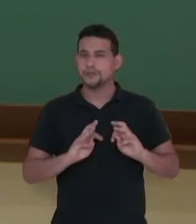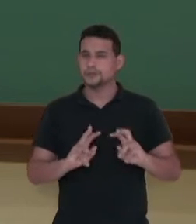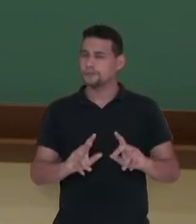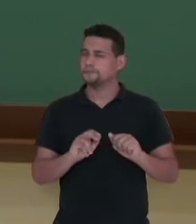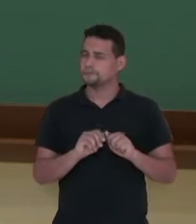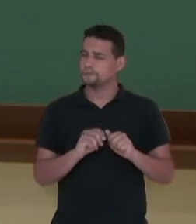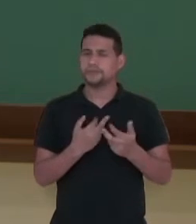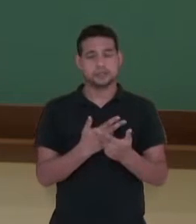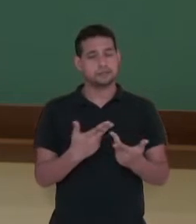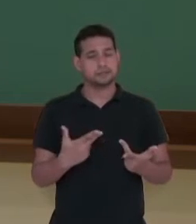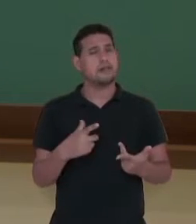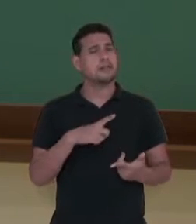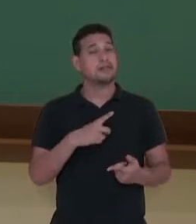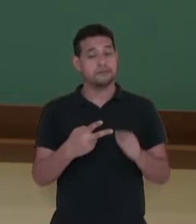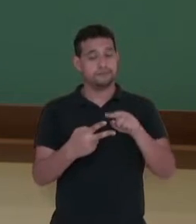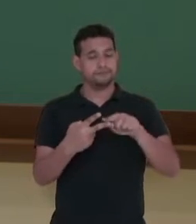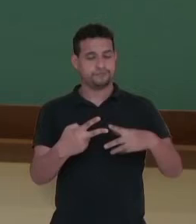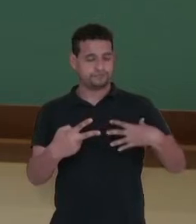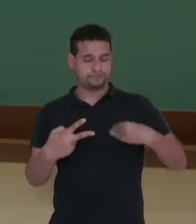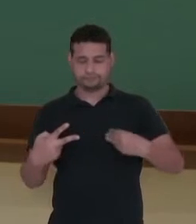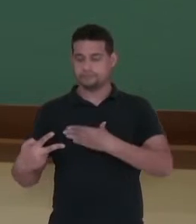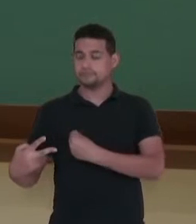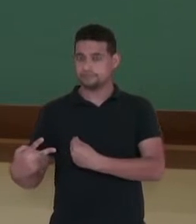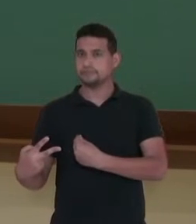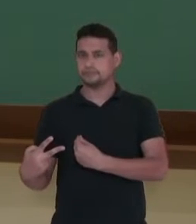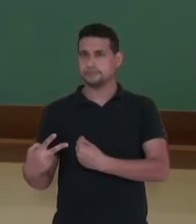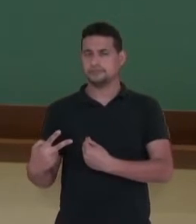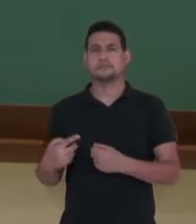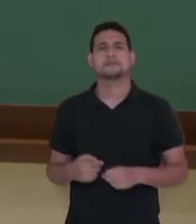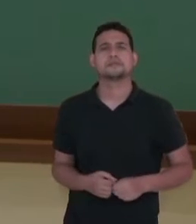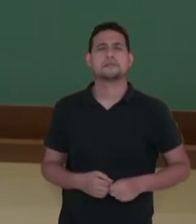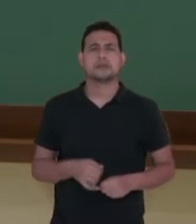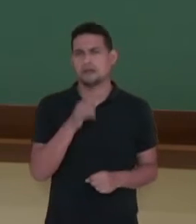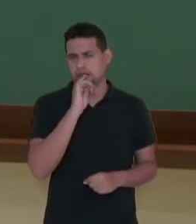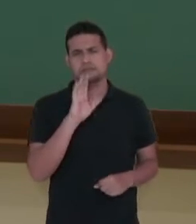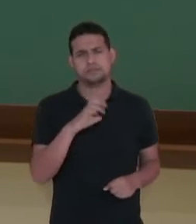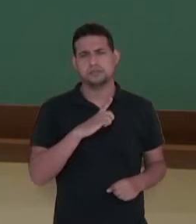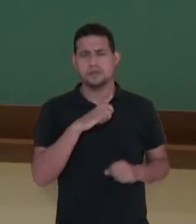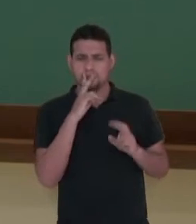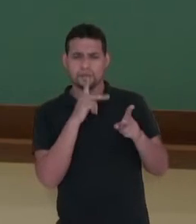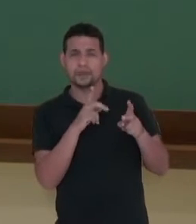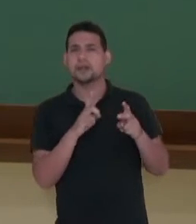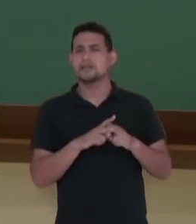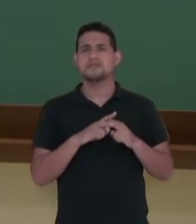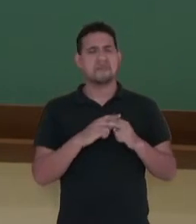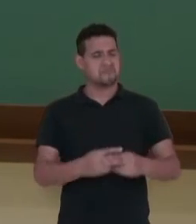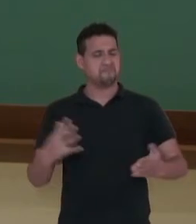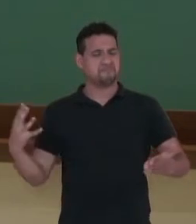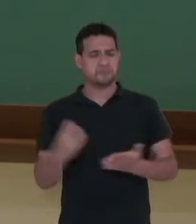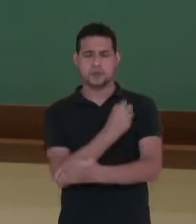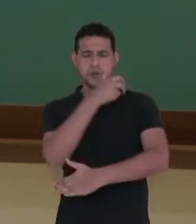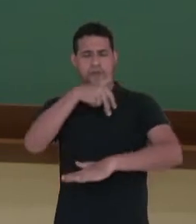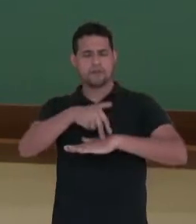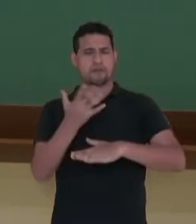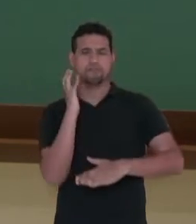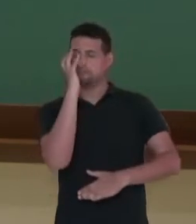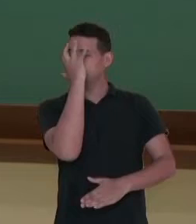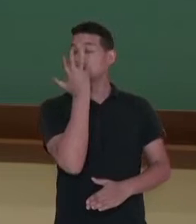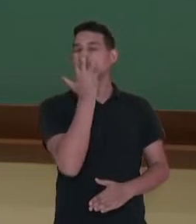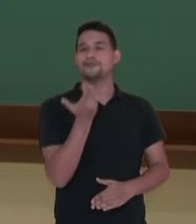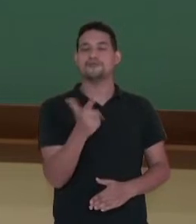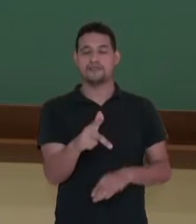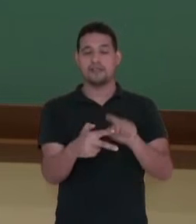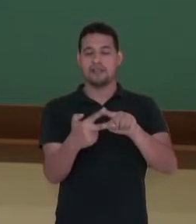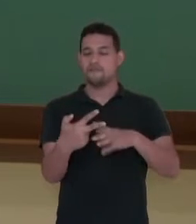mais. Inclusive ela teve mais 2 filhos. Depois disso, nós temos a impressão que ela superou, se apaixonou novamente, teve mais